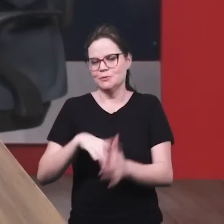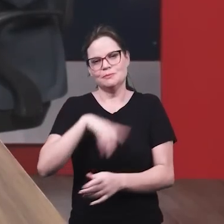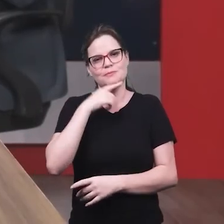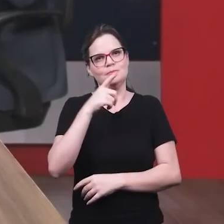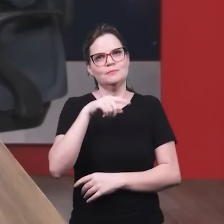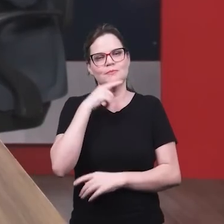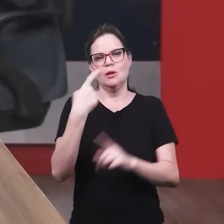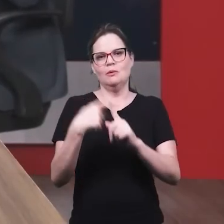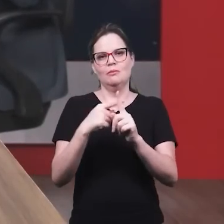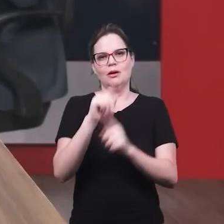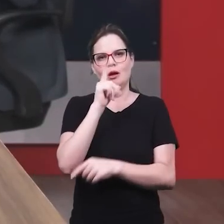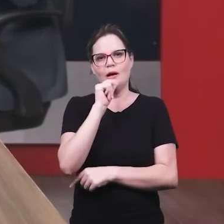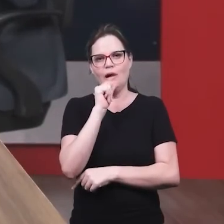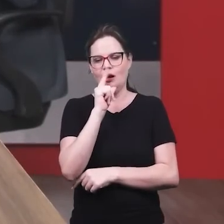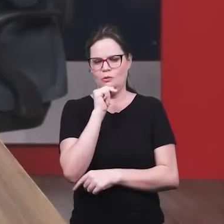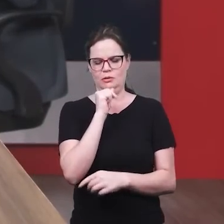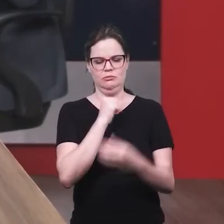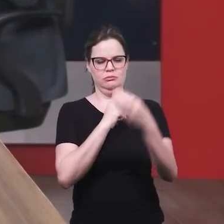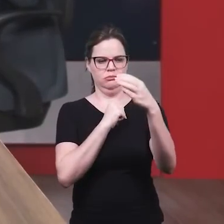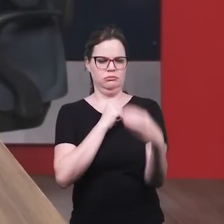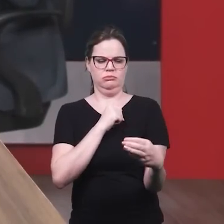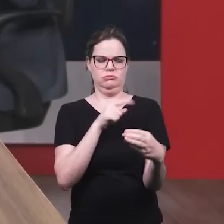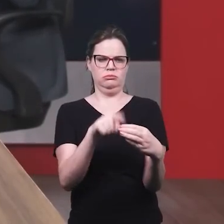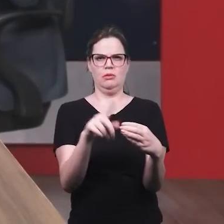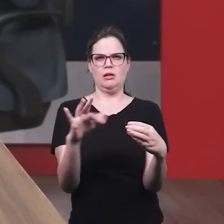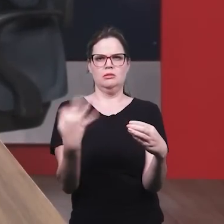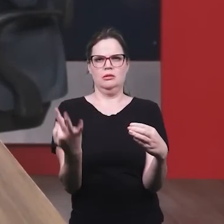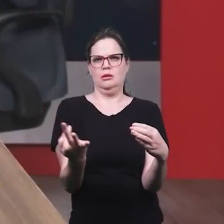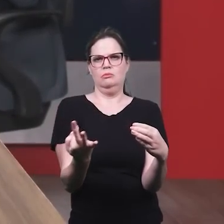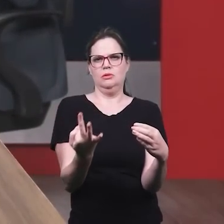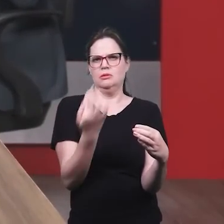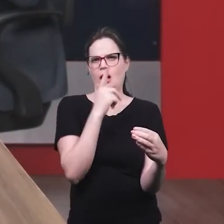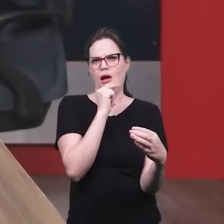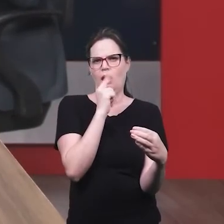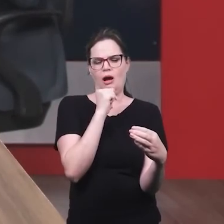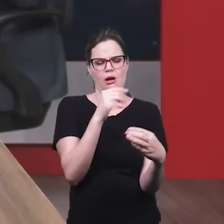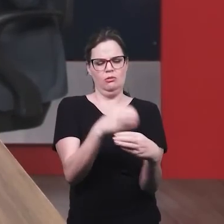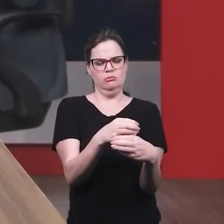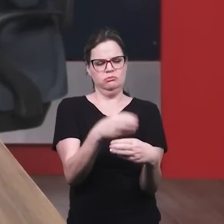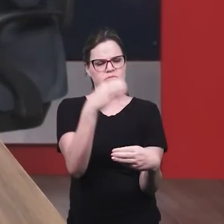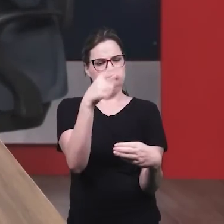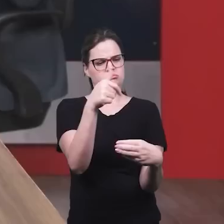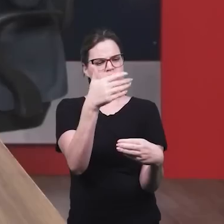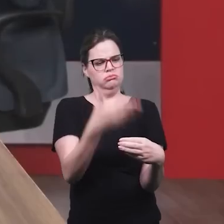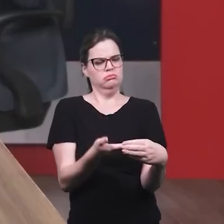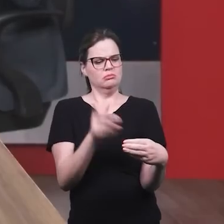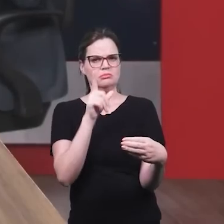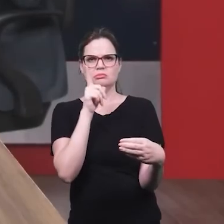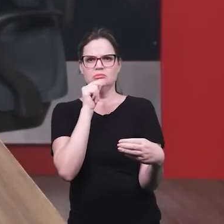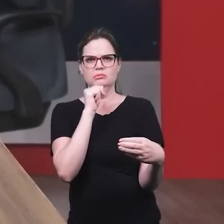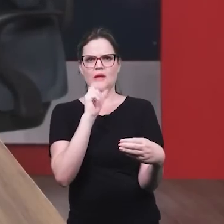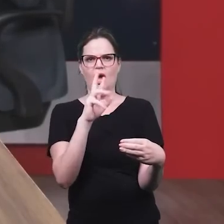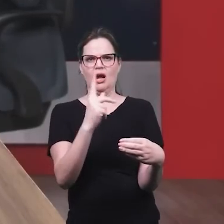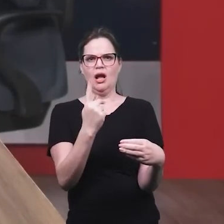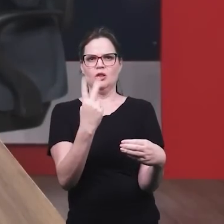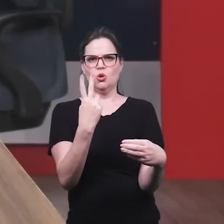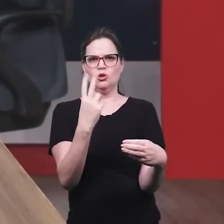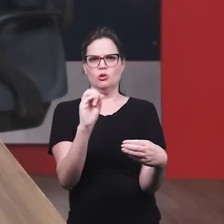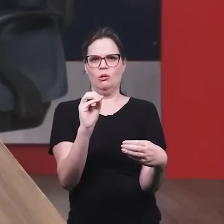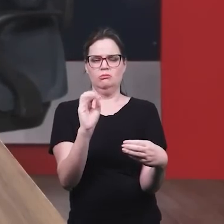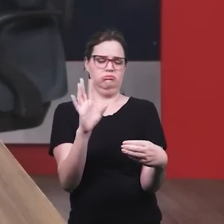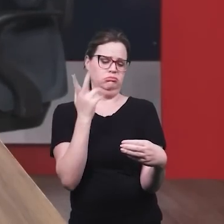como uma substância simples, né, a composição molecular H2O,